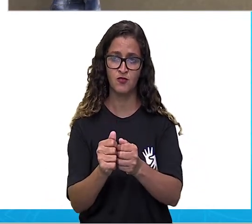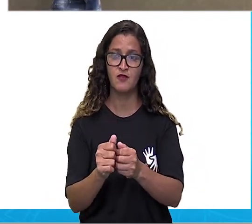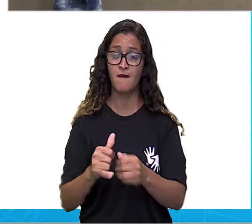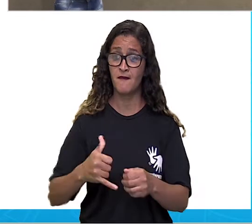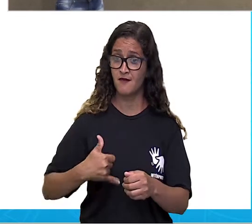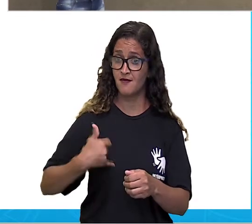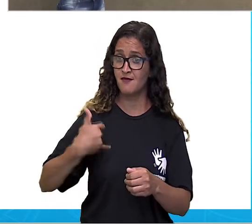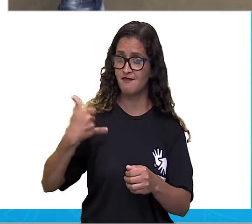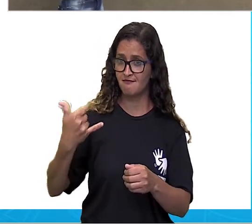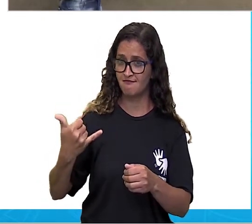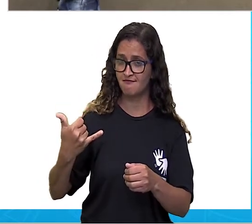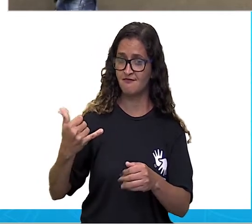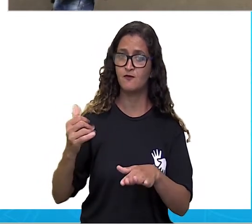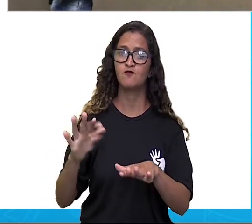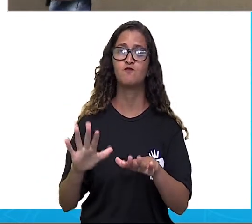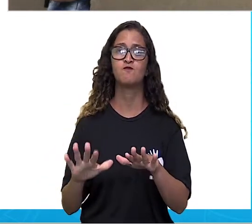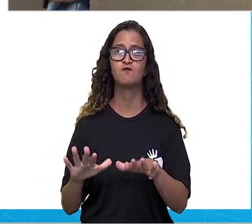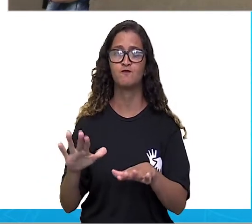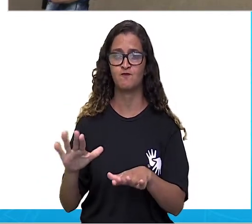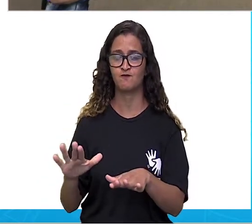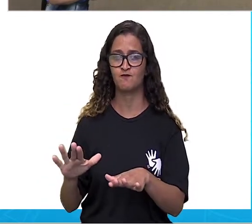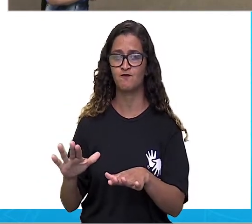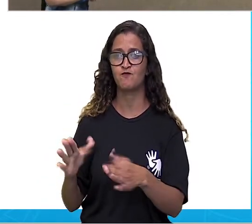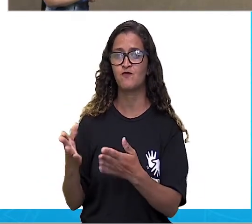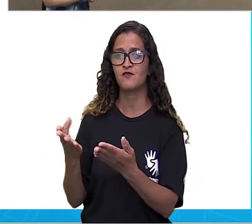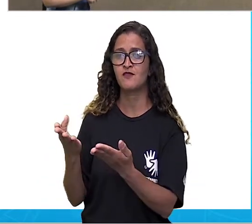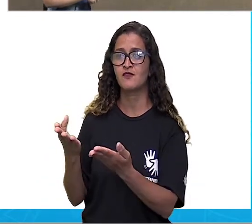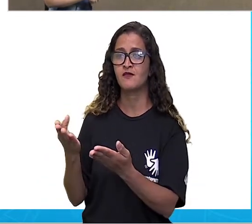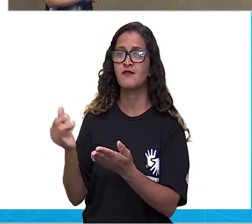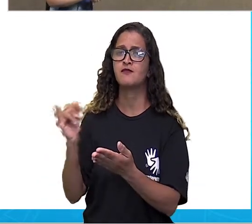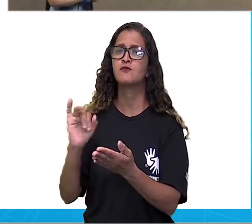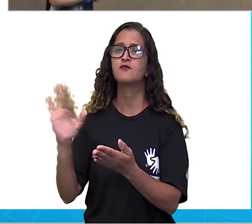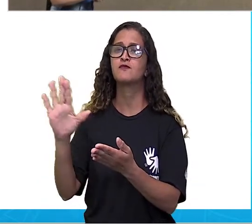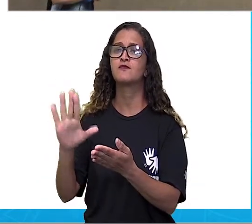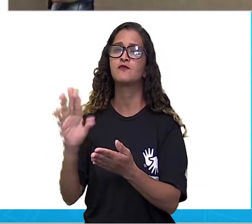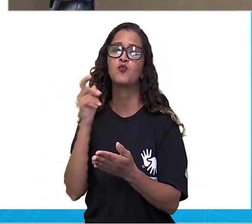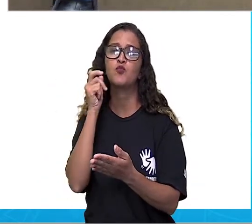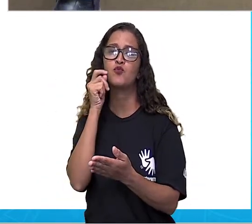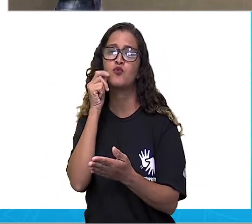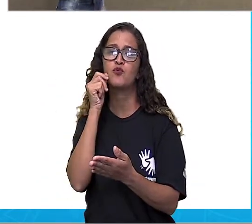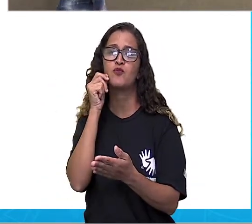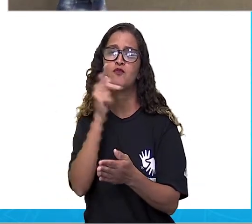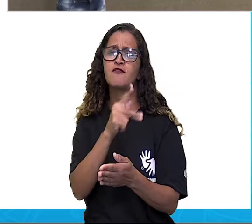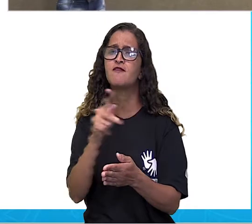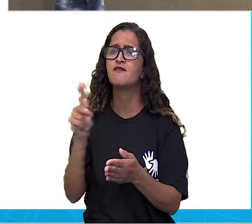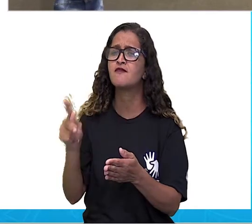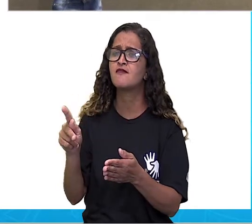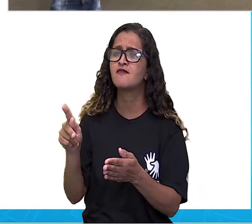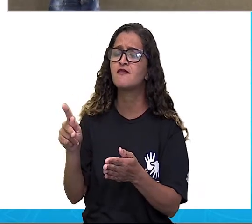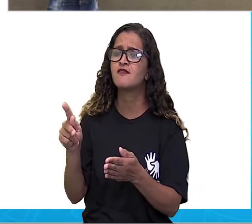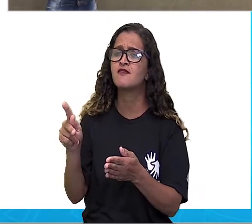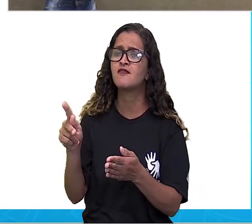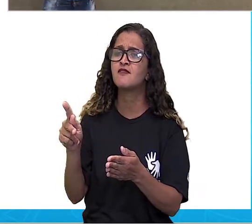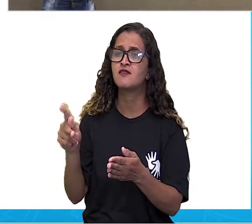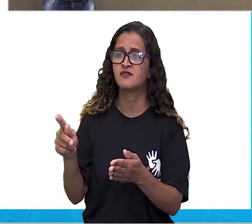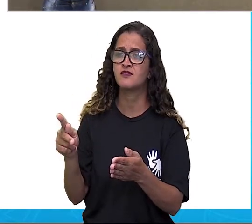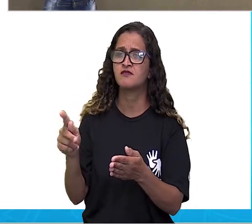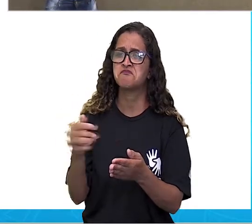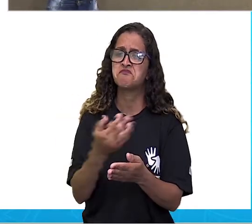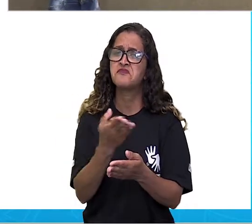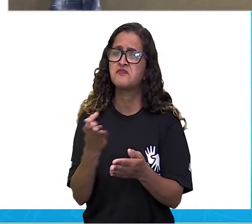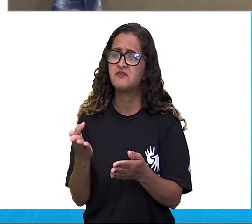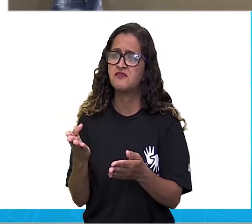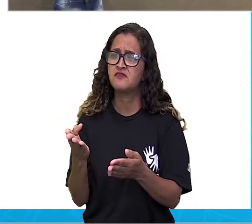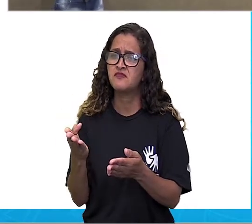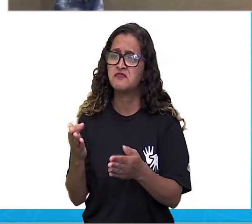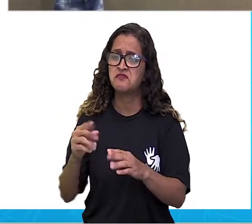idade, tá? Os lápis. Professora, esses lápis são de tamanhos